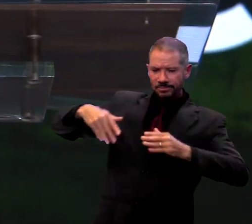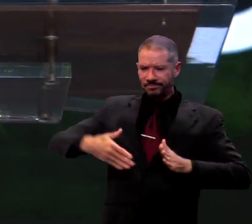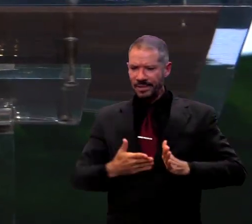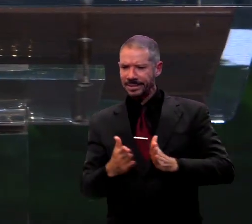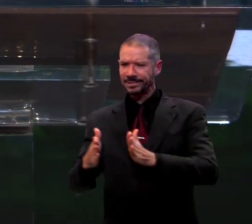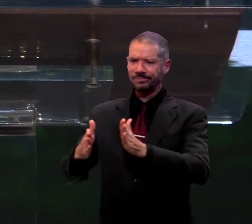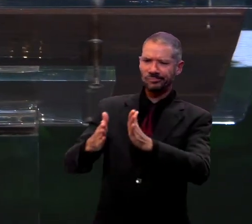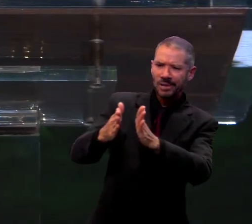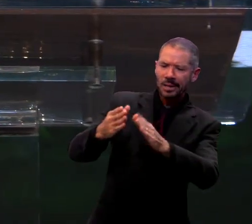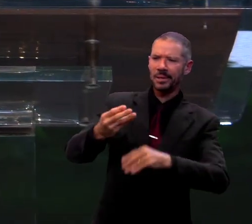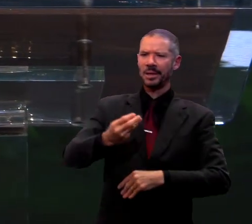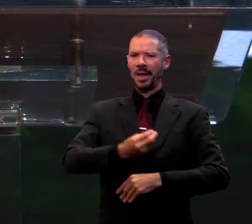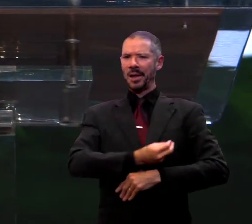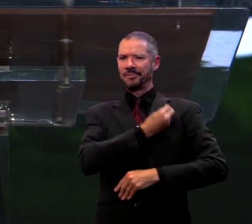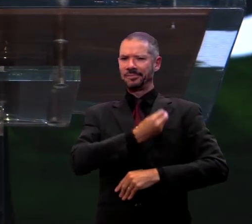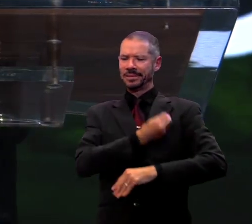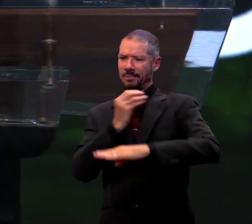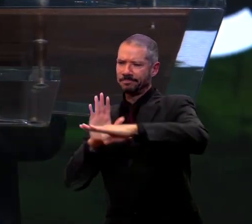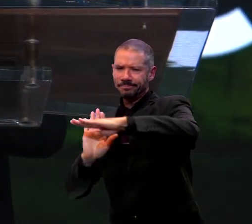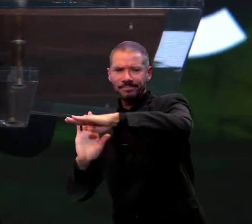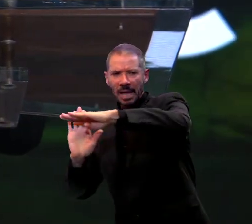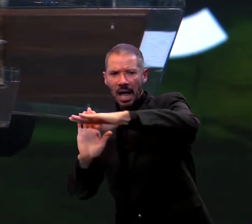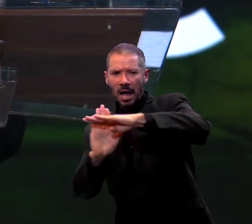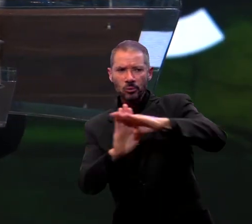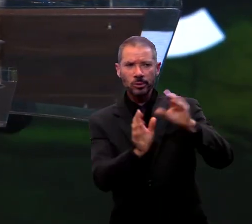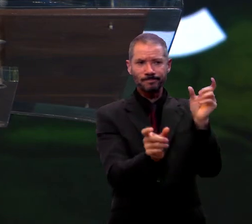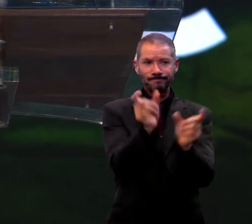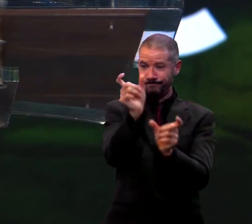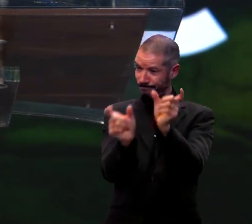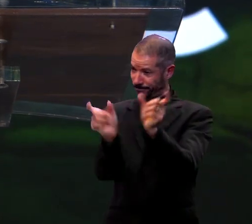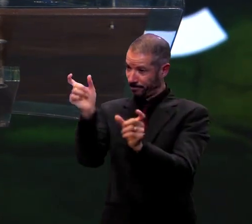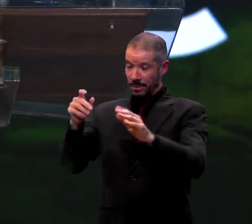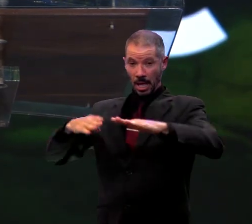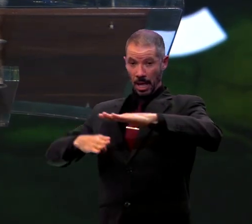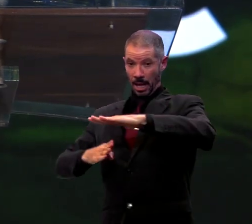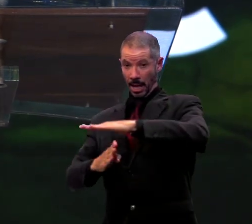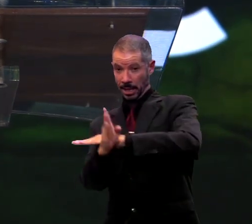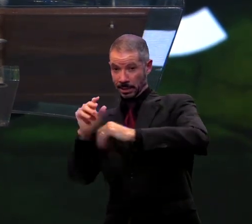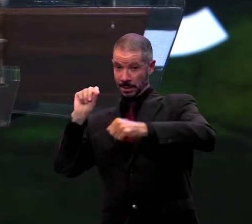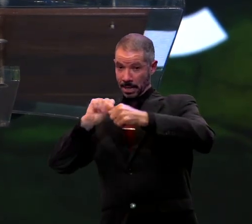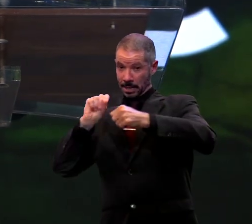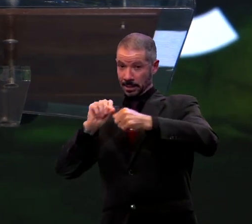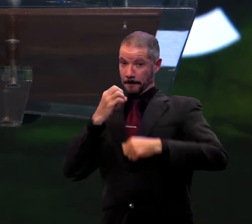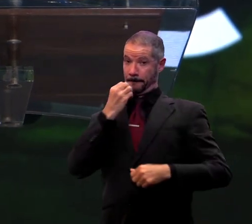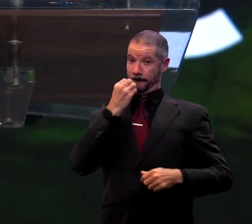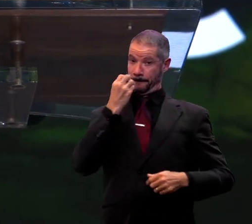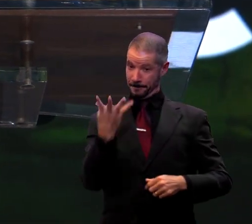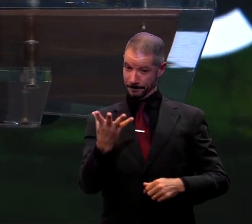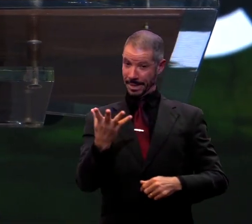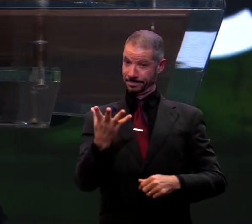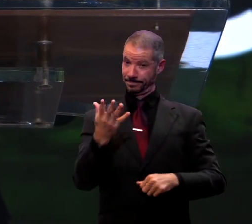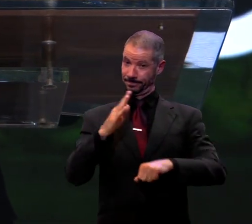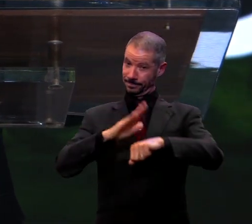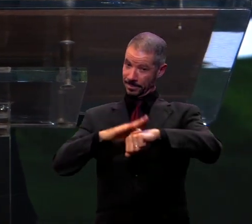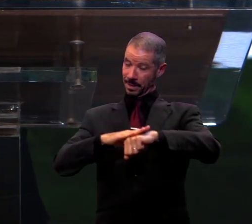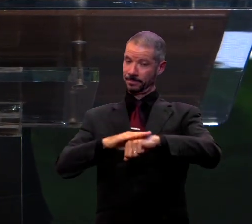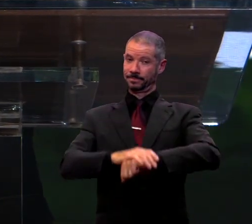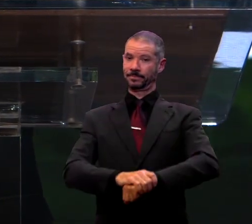da vida, socorre as pessoas, entra em ação para o bem.